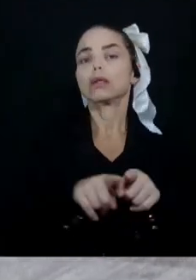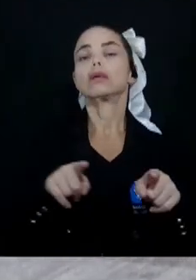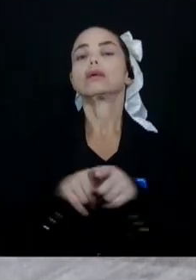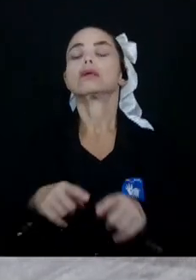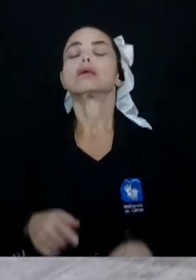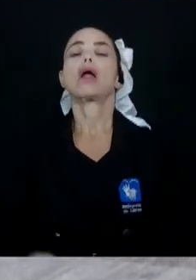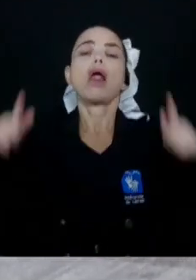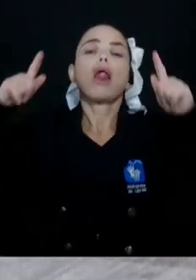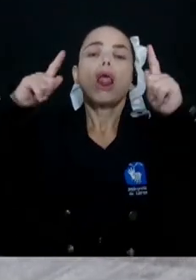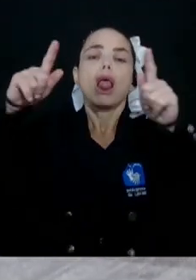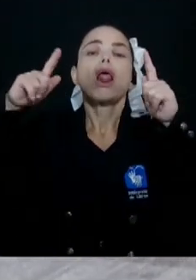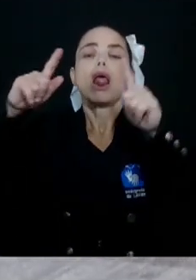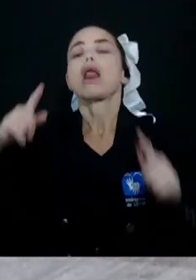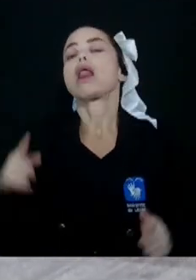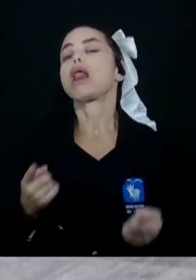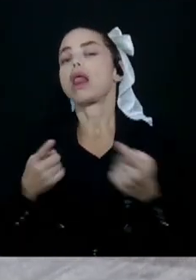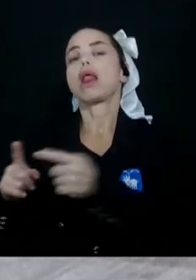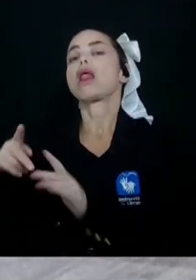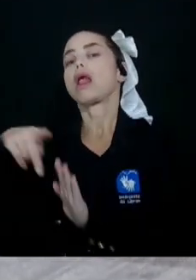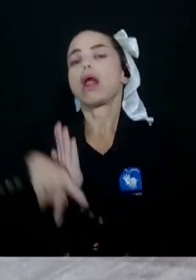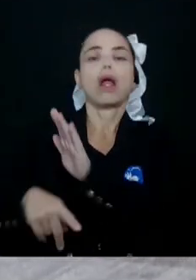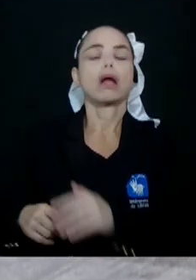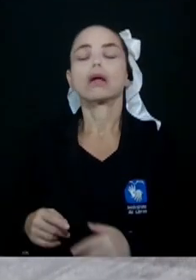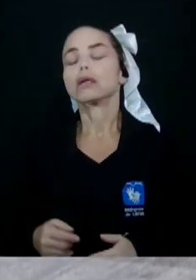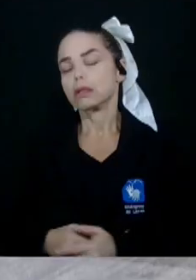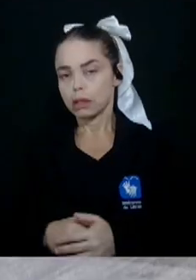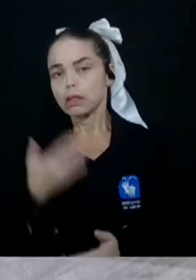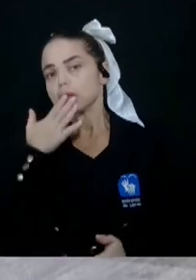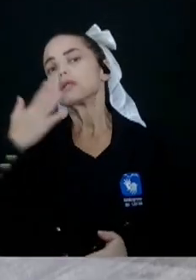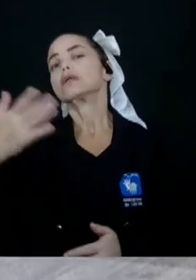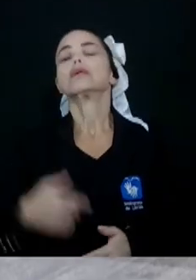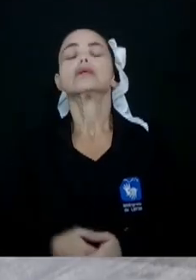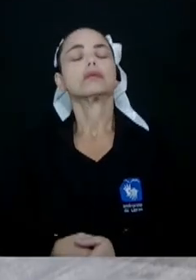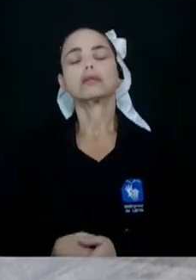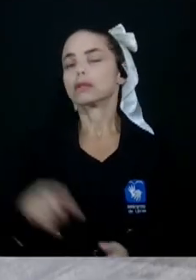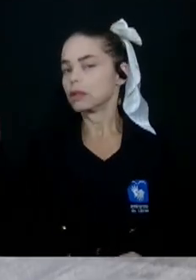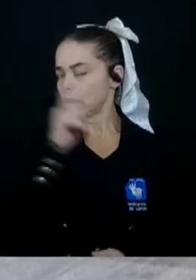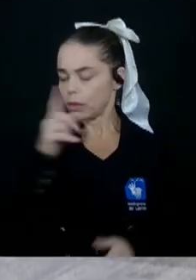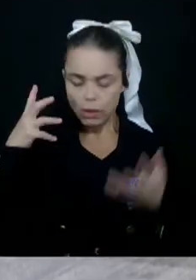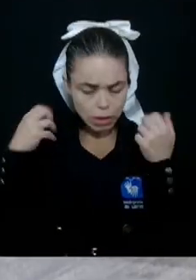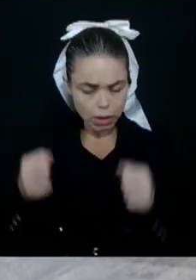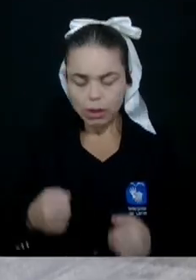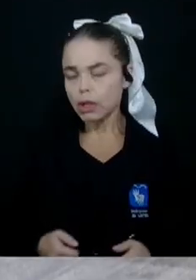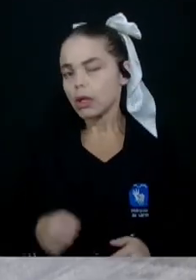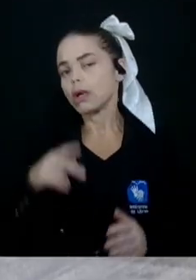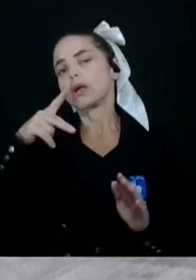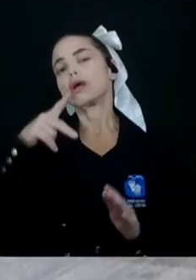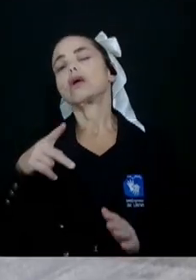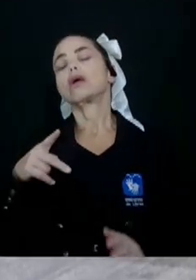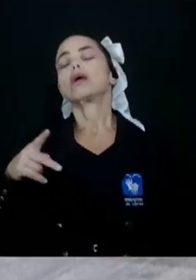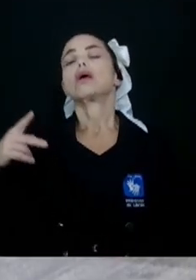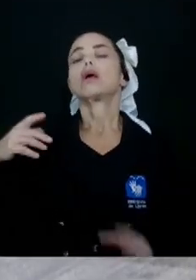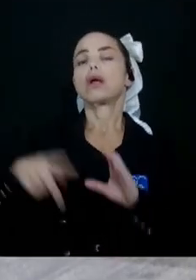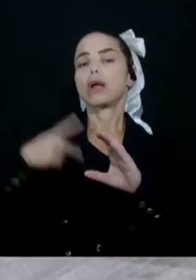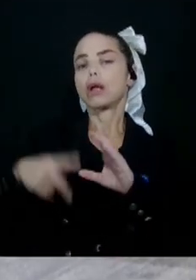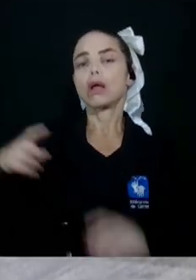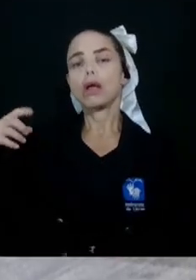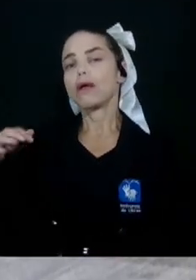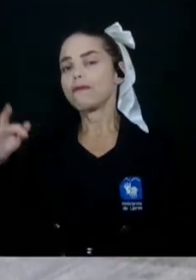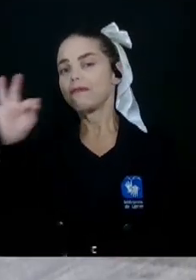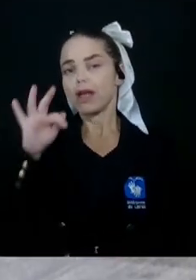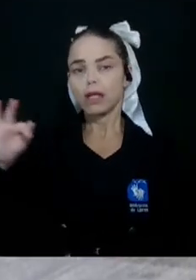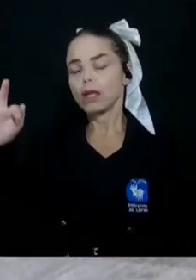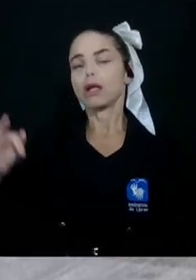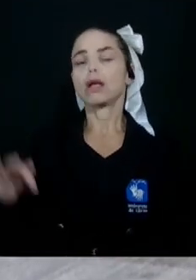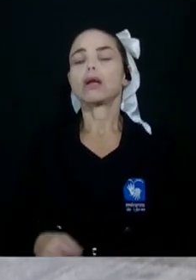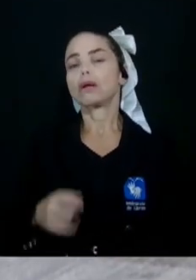projeto, pede para que a Câmara Federal rejeite um pedido de urgência para que essa